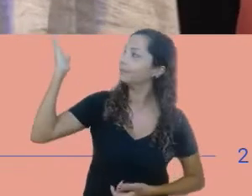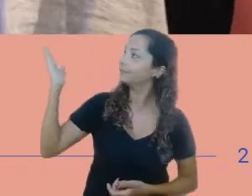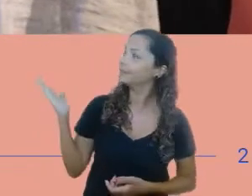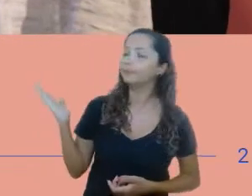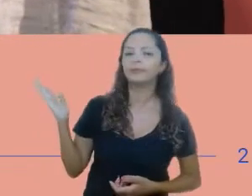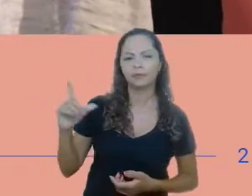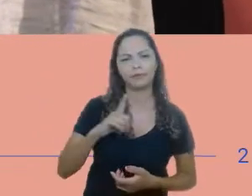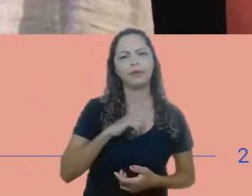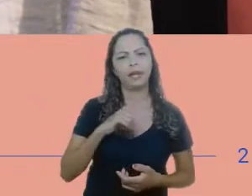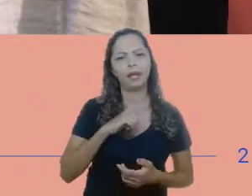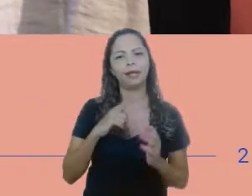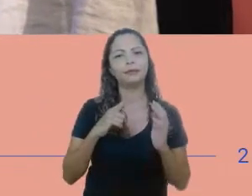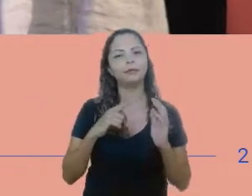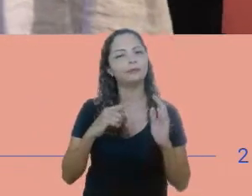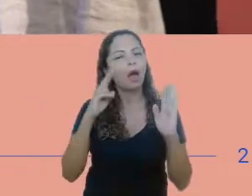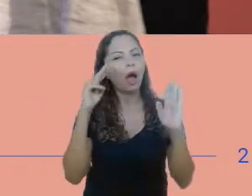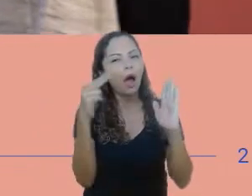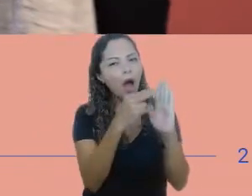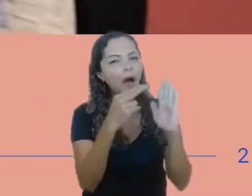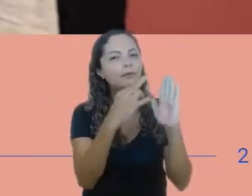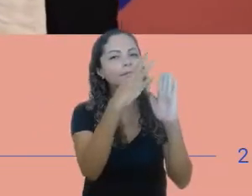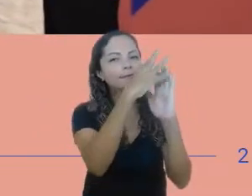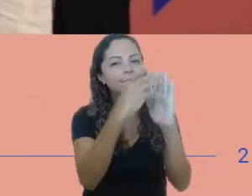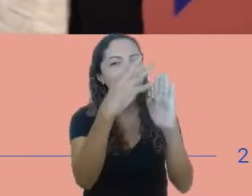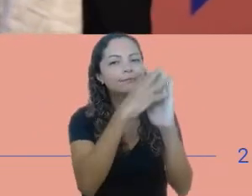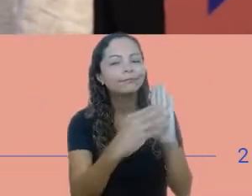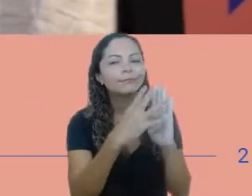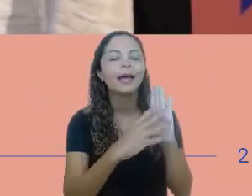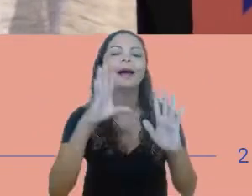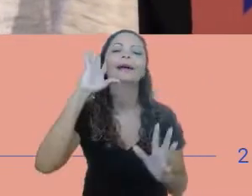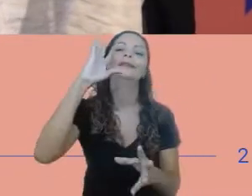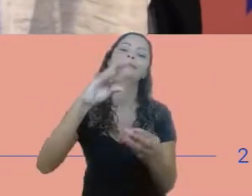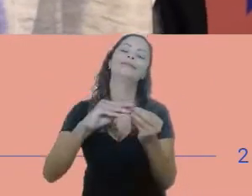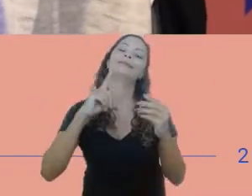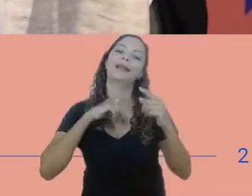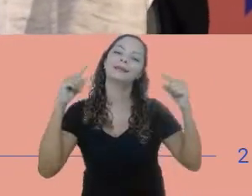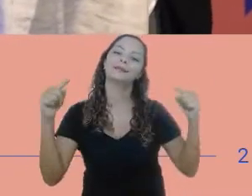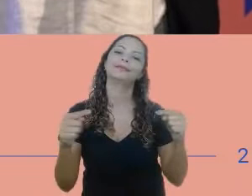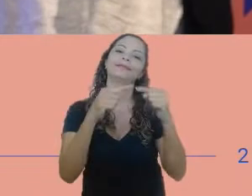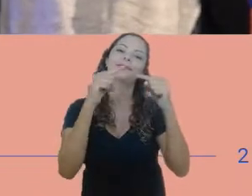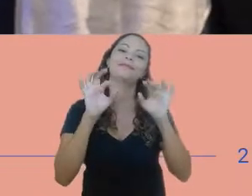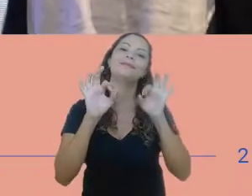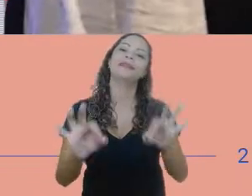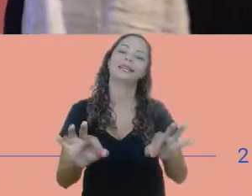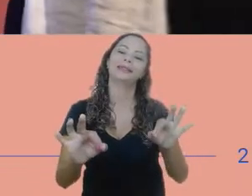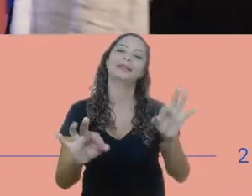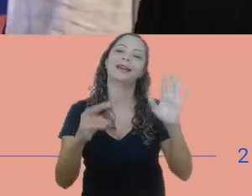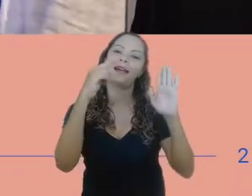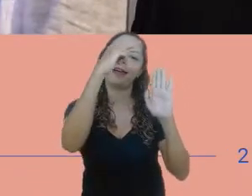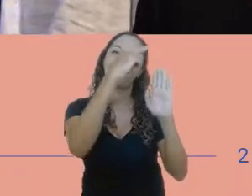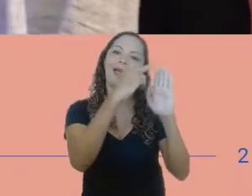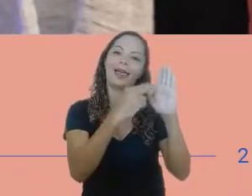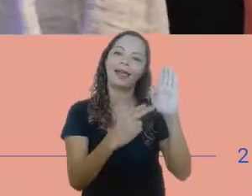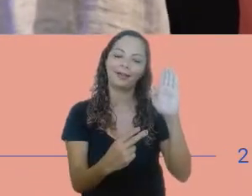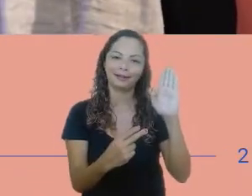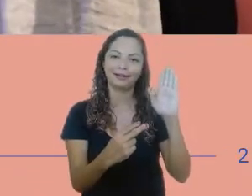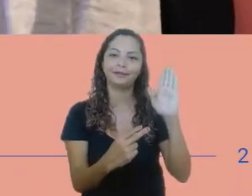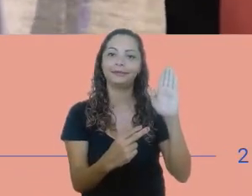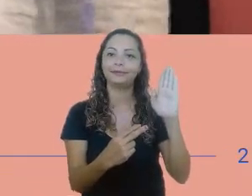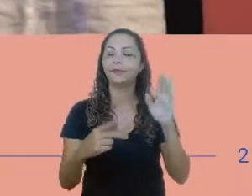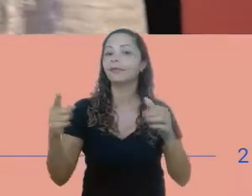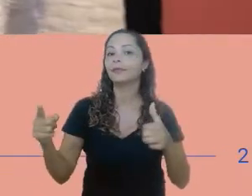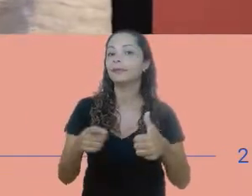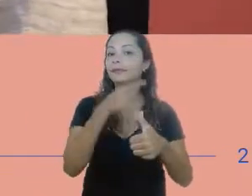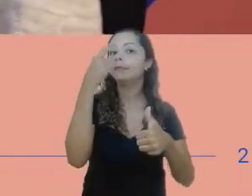manual e vai fazendo cada vez mais sentido na medida que a gente vai conversando com as empresas né então primeiro a gente tem que